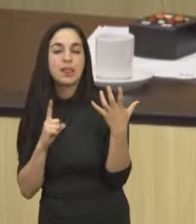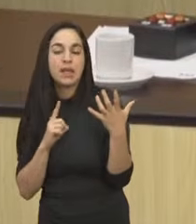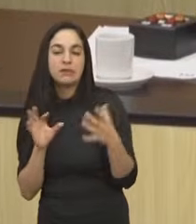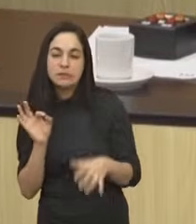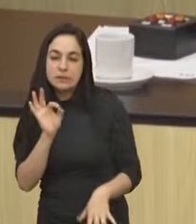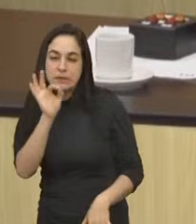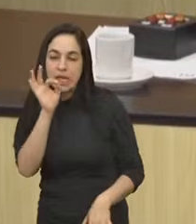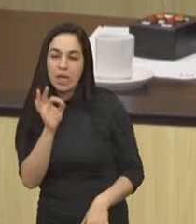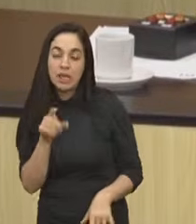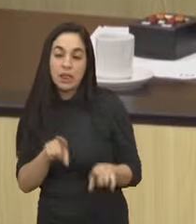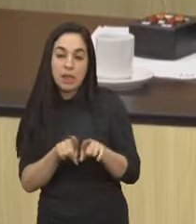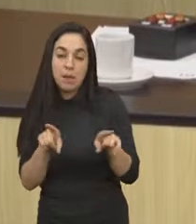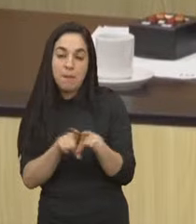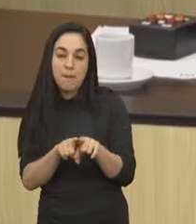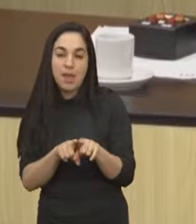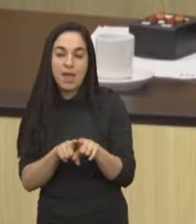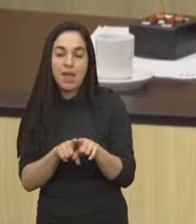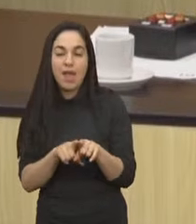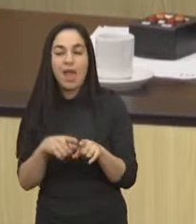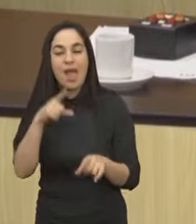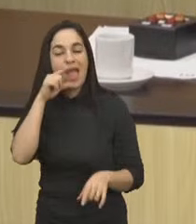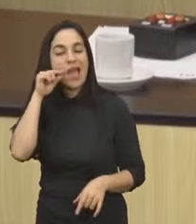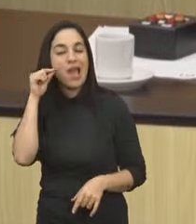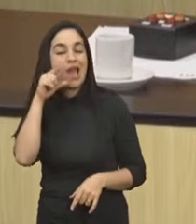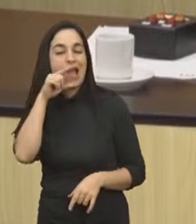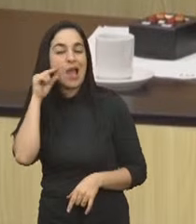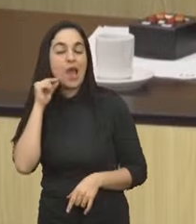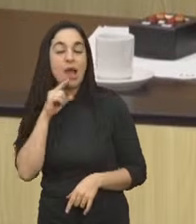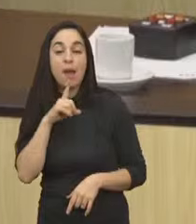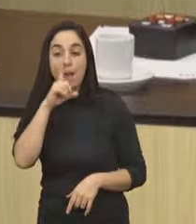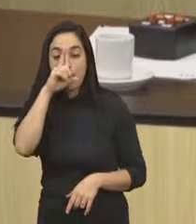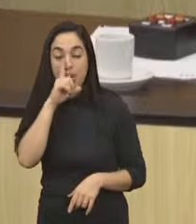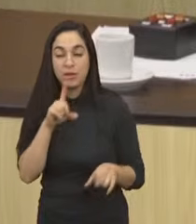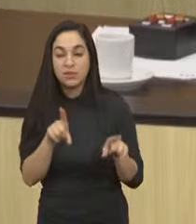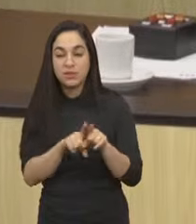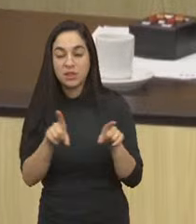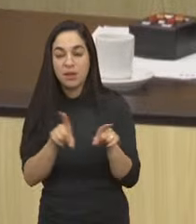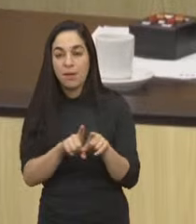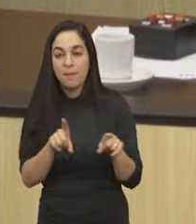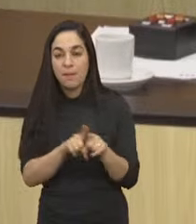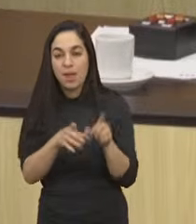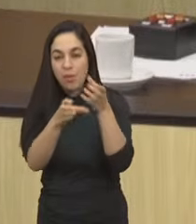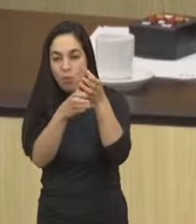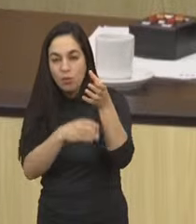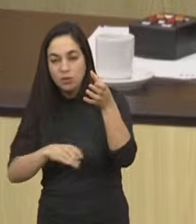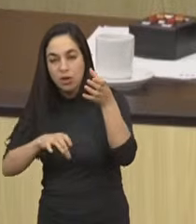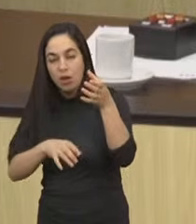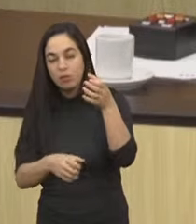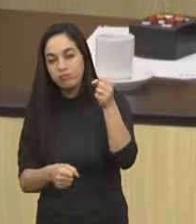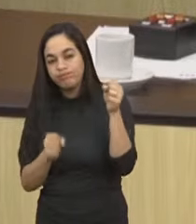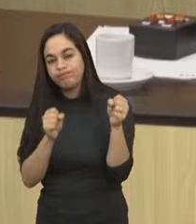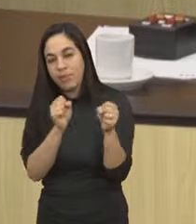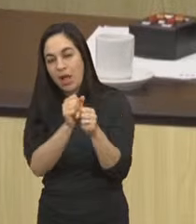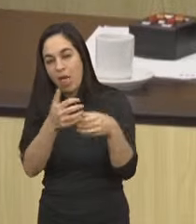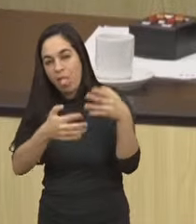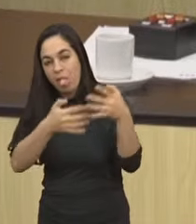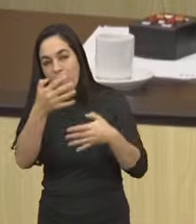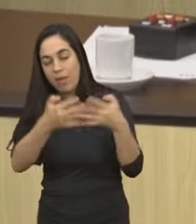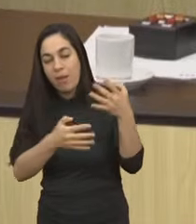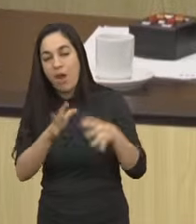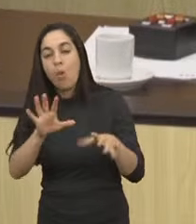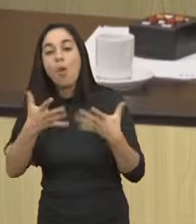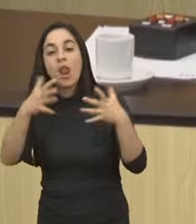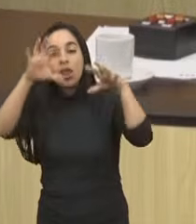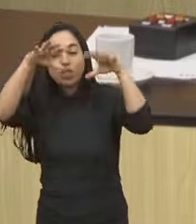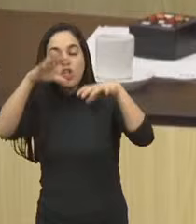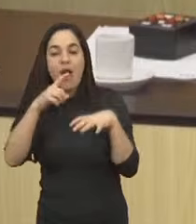insetos e roedores, e aumentam o risco de entupimento das bocas de lobo, o que pode causar alagamentos em períodos de